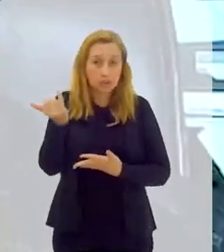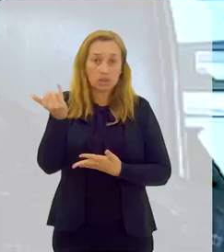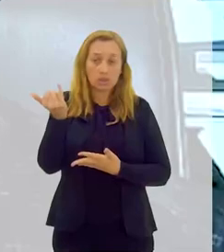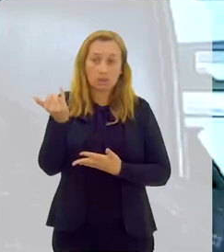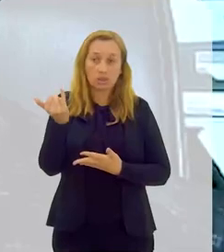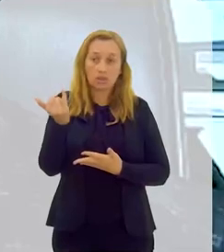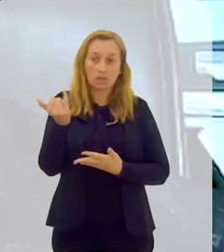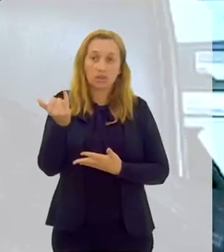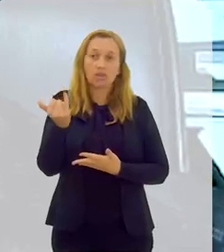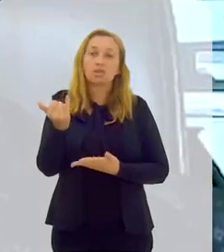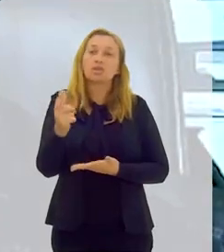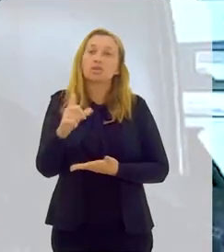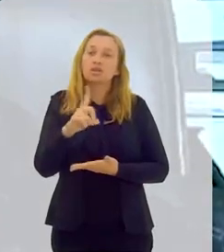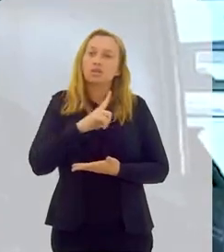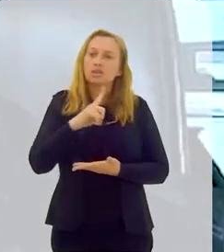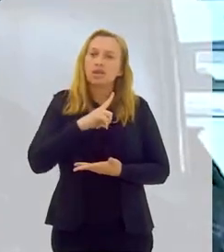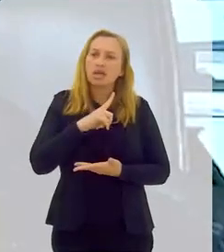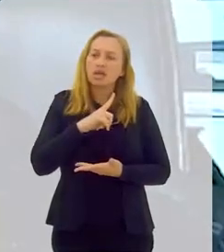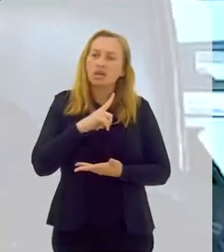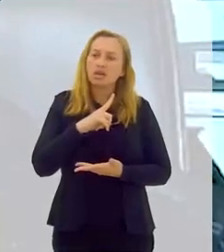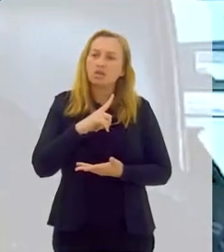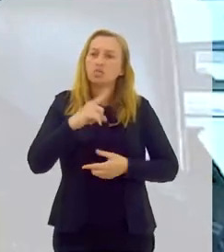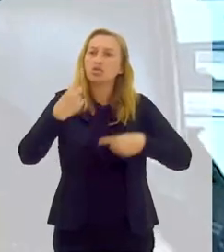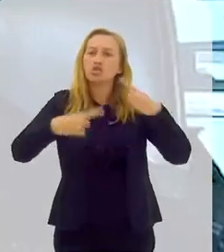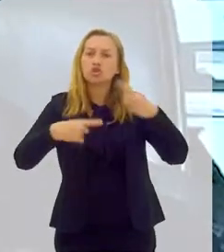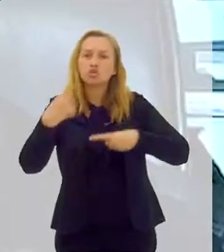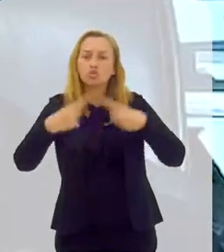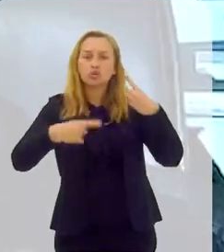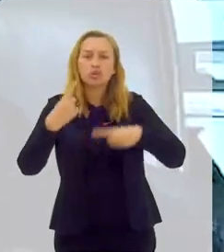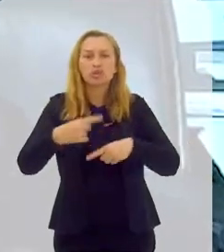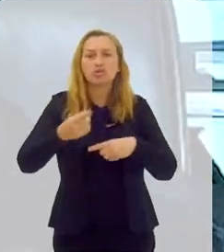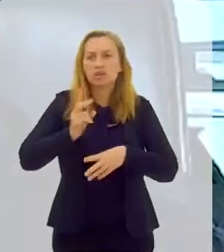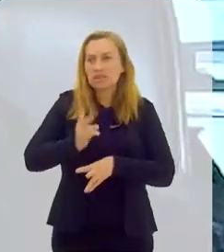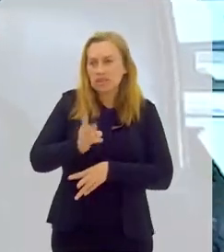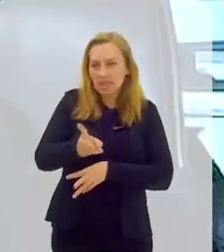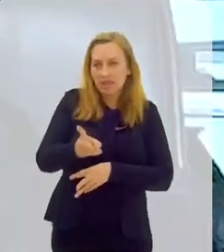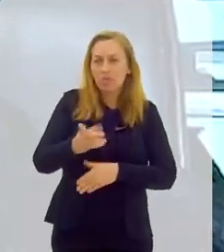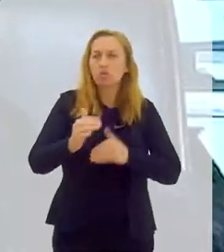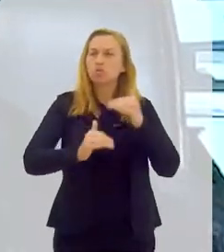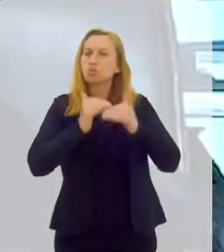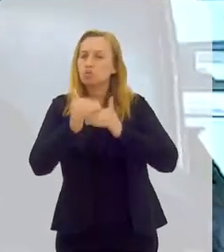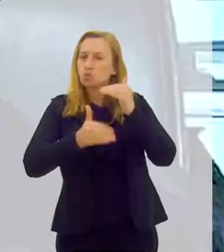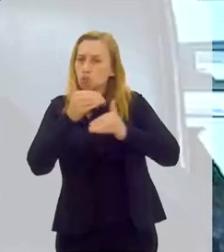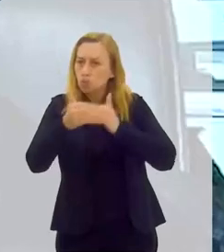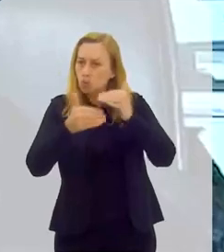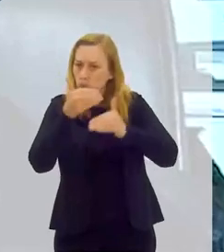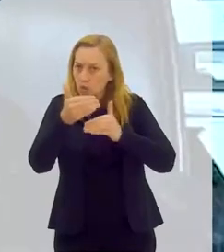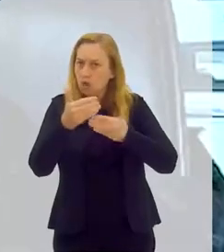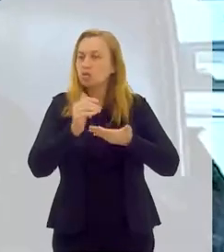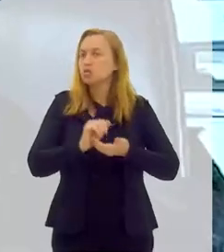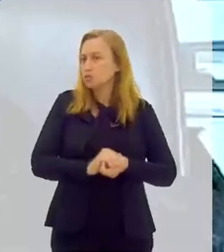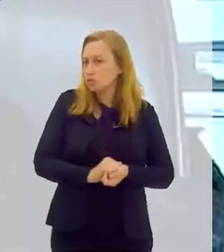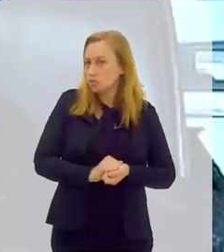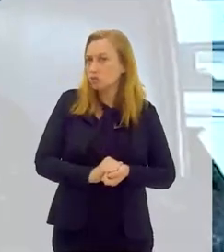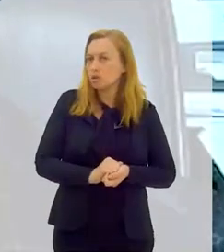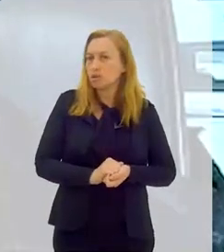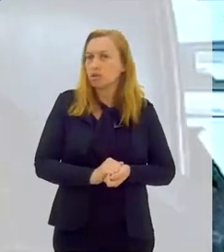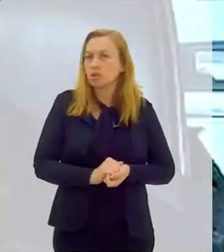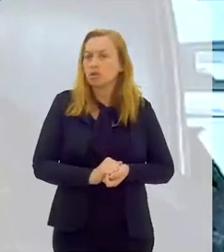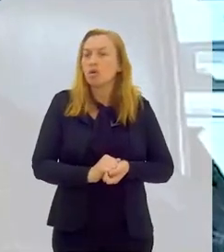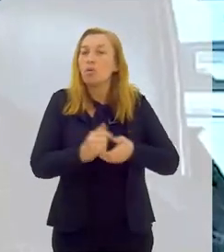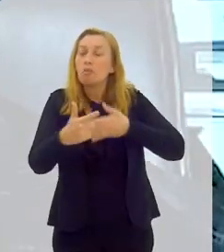do fórum, importante a gente ter um debate constante do desenvolvimento. Eu tenho visto dentro